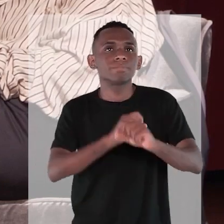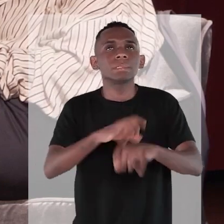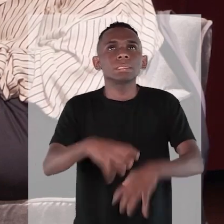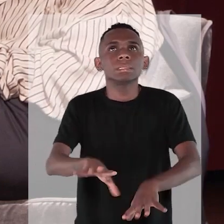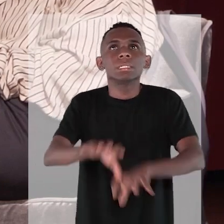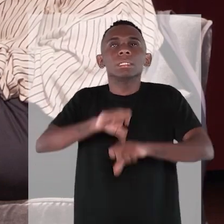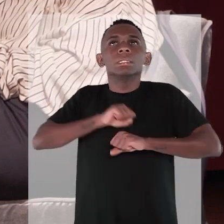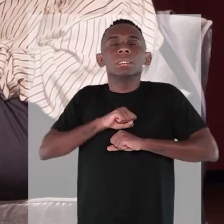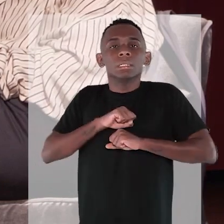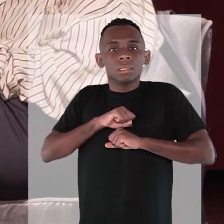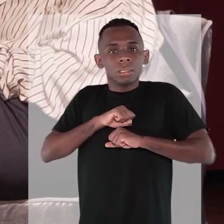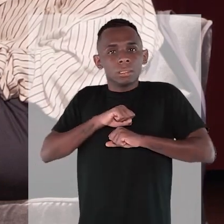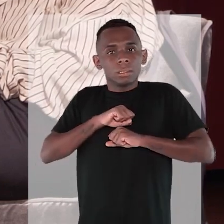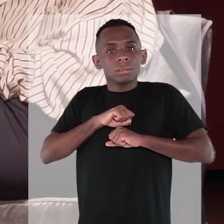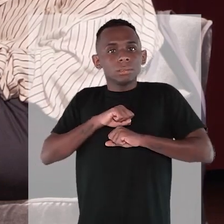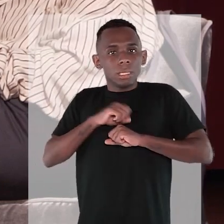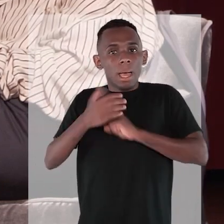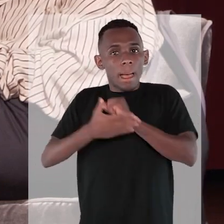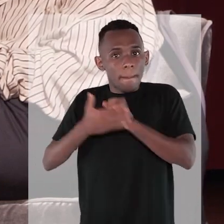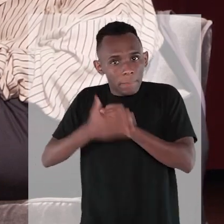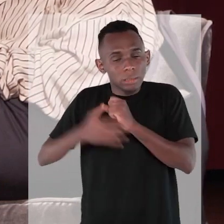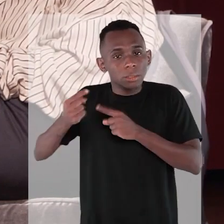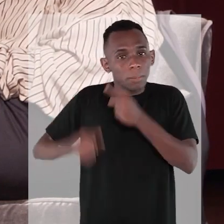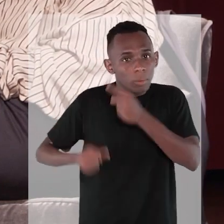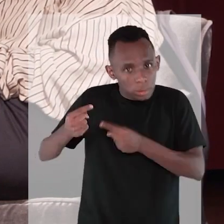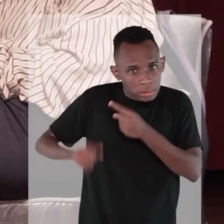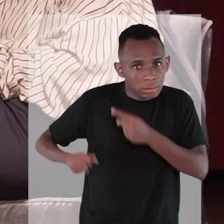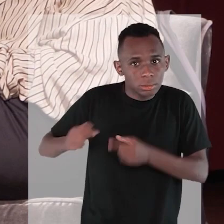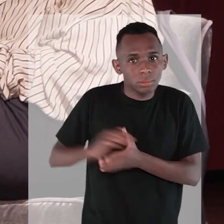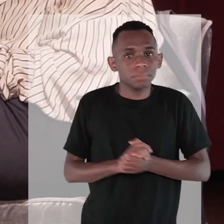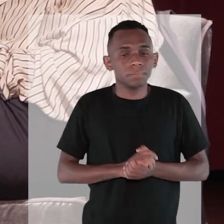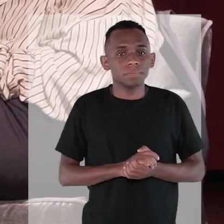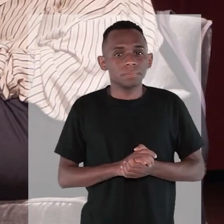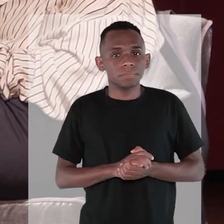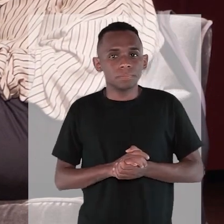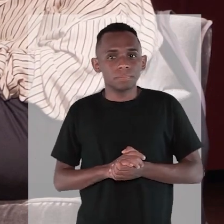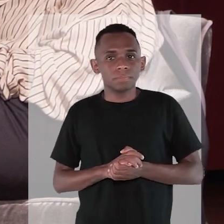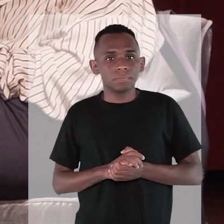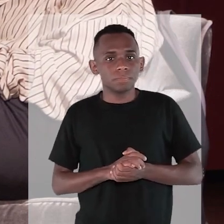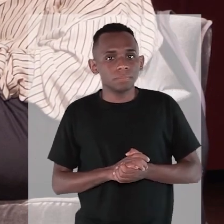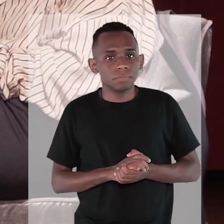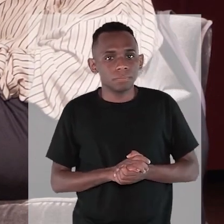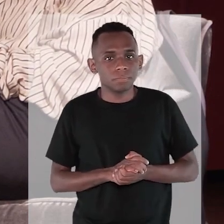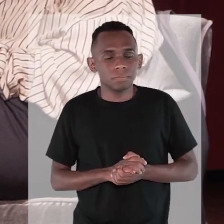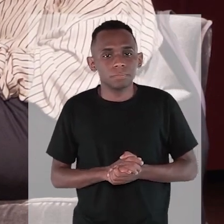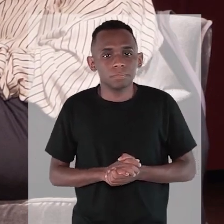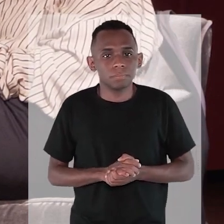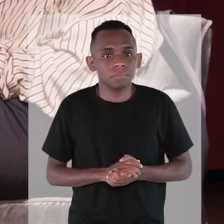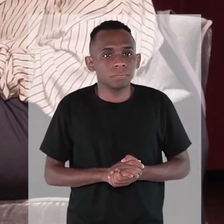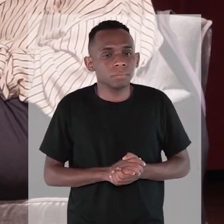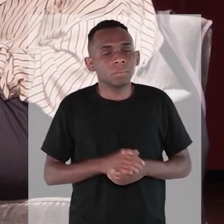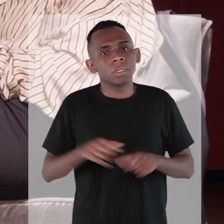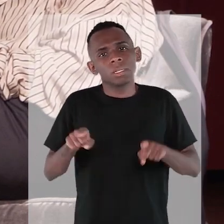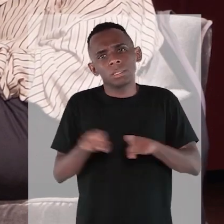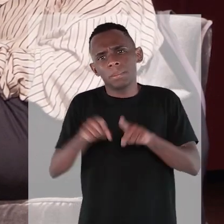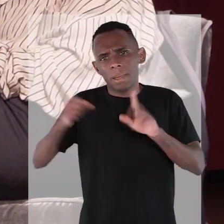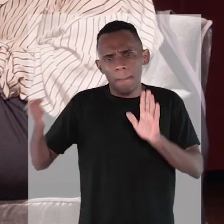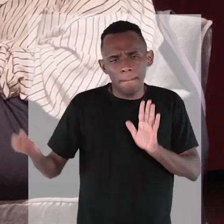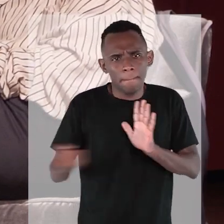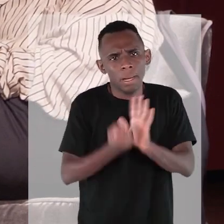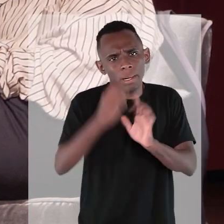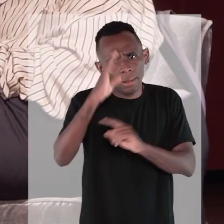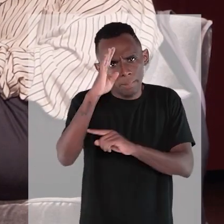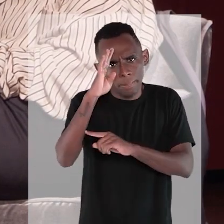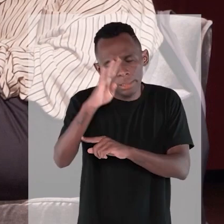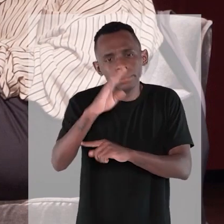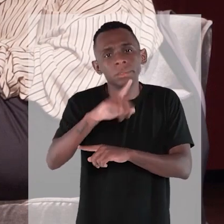absorvido a parte política do liberalismo, né, e o grande, né, a grande marca que une,